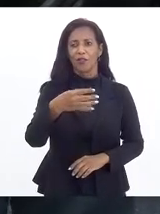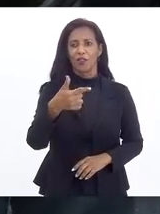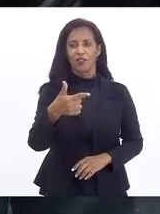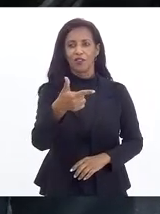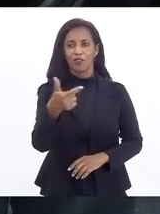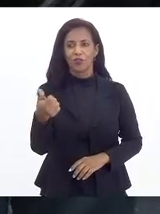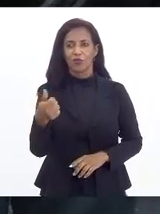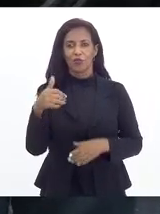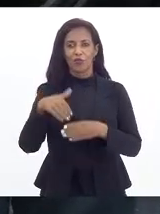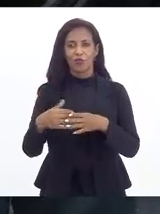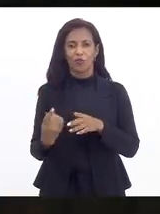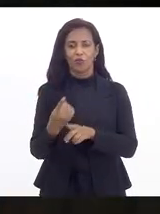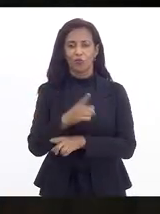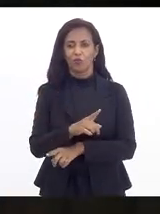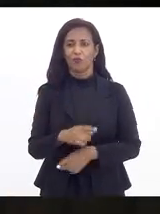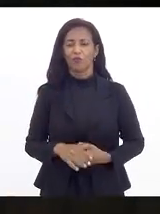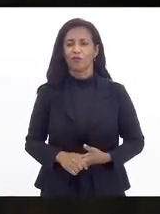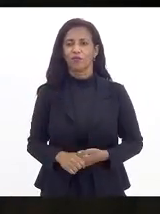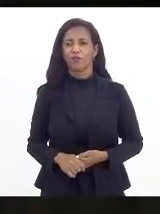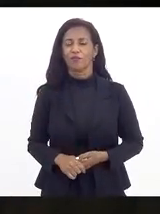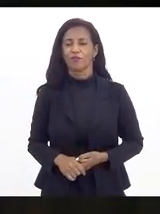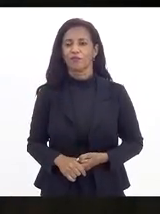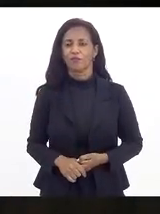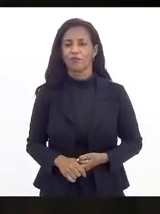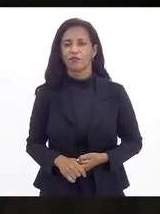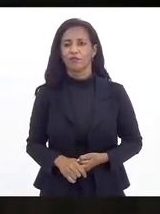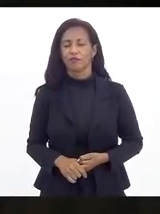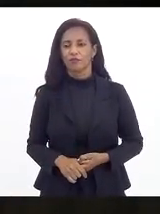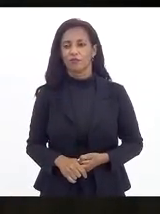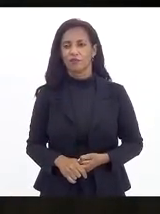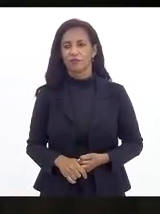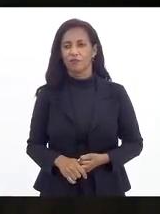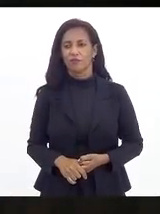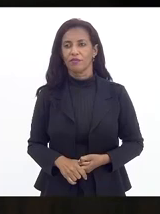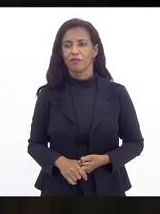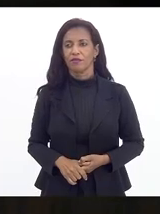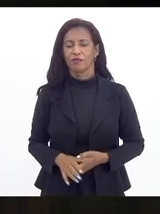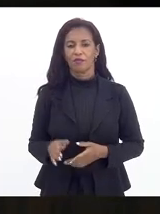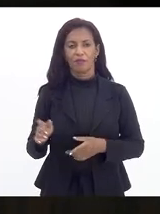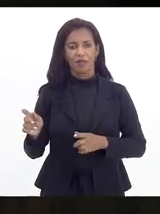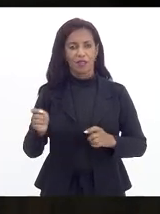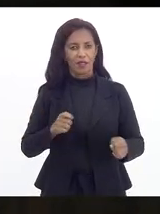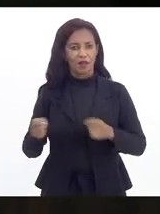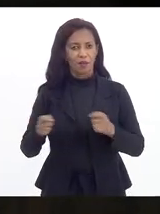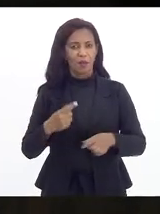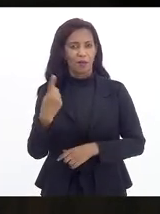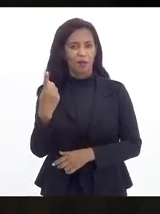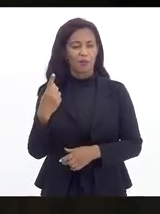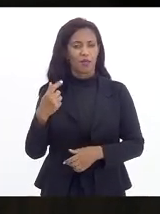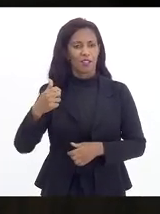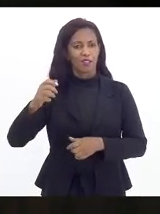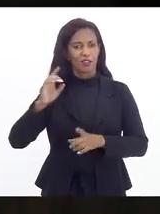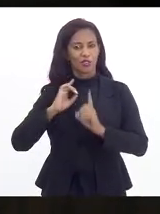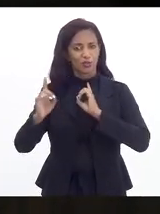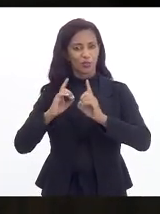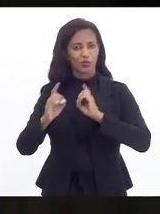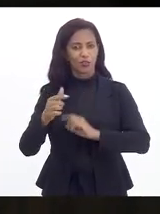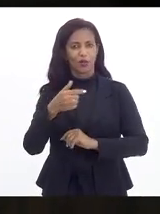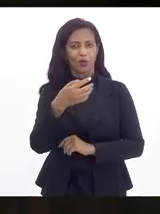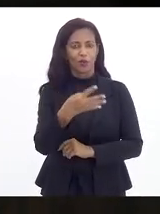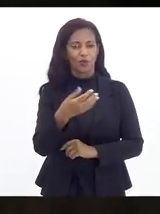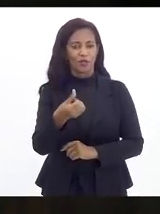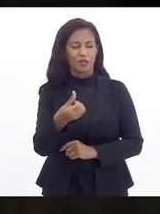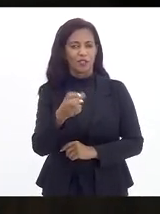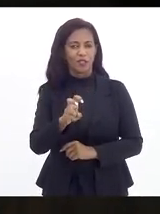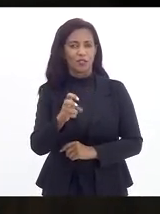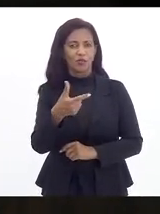4221, o voto contrário, por favor. 4221, voto contrário do Alexandre Freitas. Intermitação ordinária, primeira discussão, projeto de lei 4576 de 21,